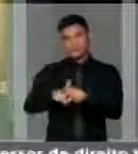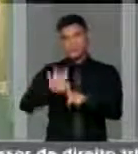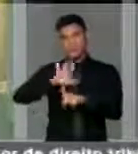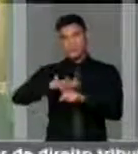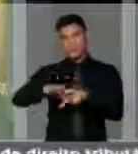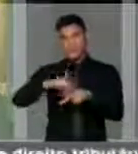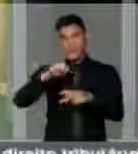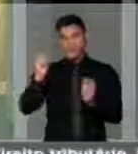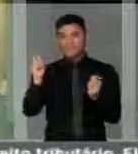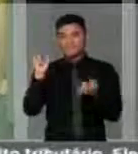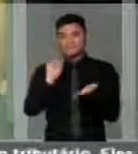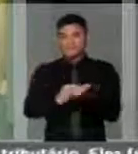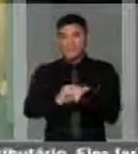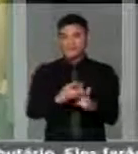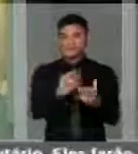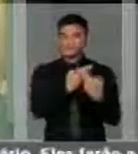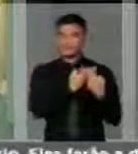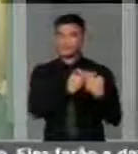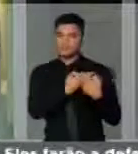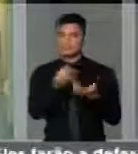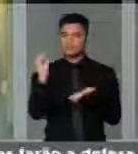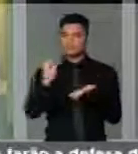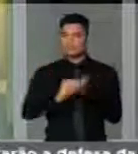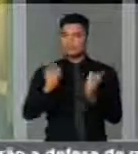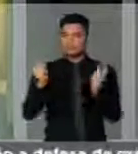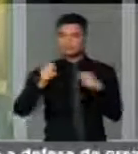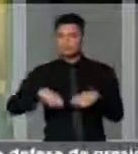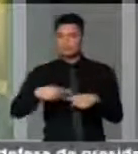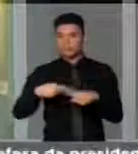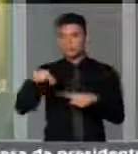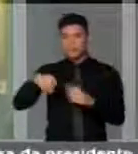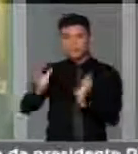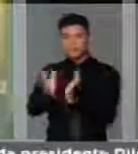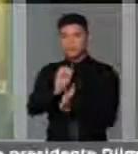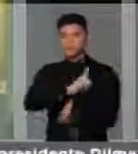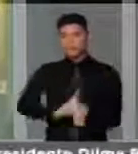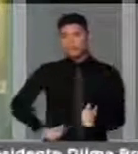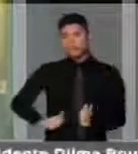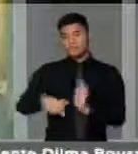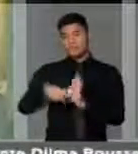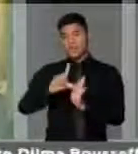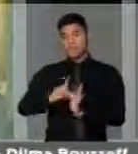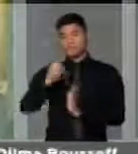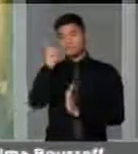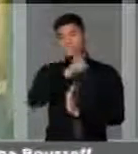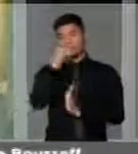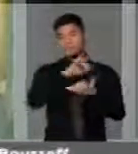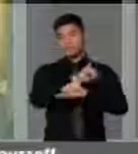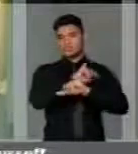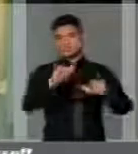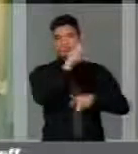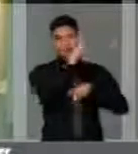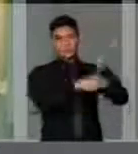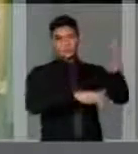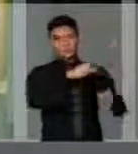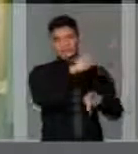pela incompetência deste governo. Se esse governo não tivesse mentido ao povo brasileiro,